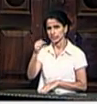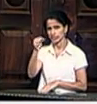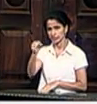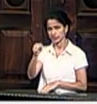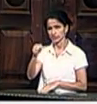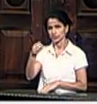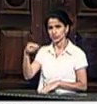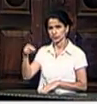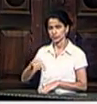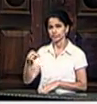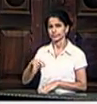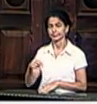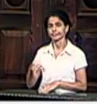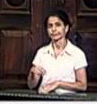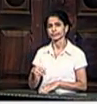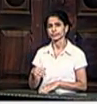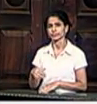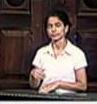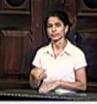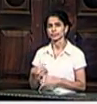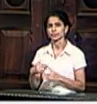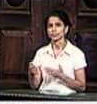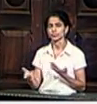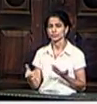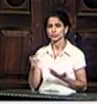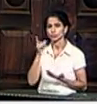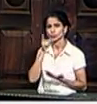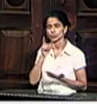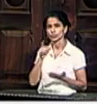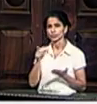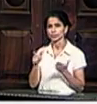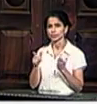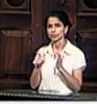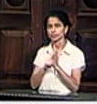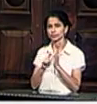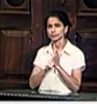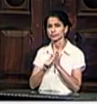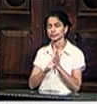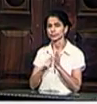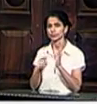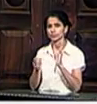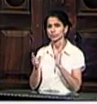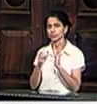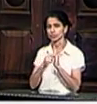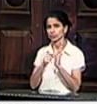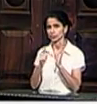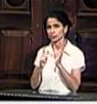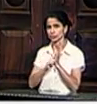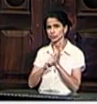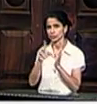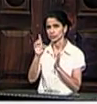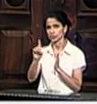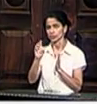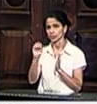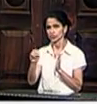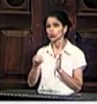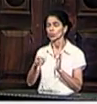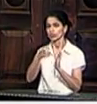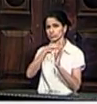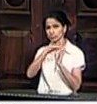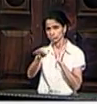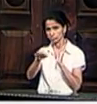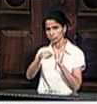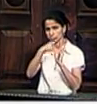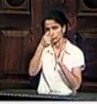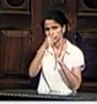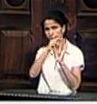novembro, portanto, só conseguindo ter a sua eficiência e eficácia a partir da sua publicação,